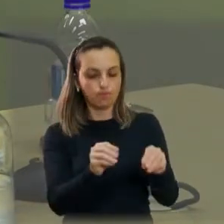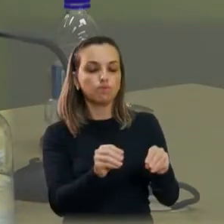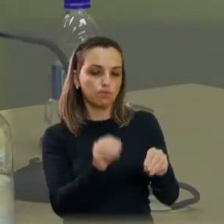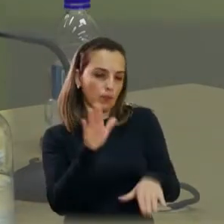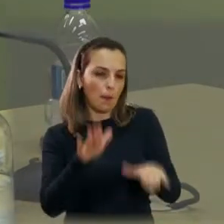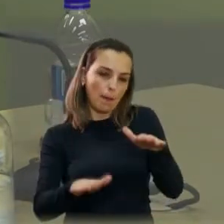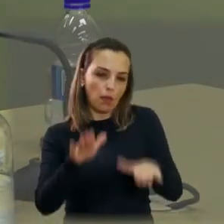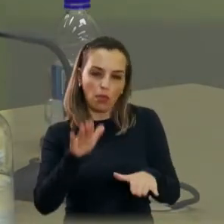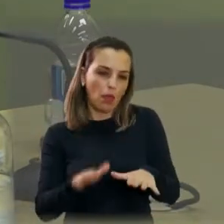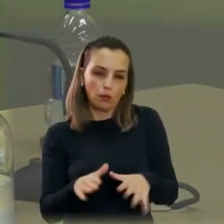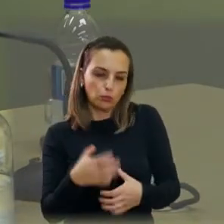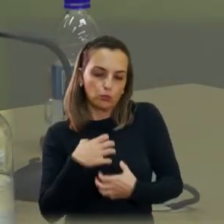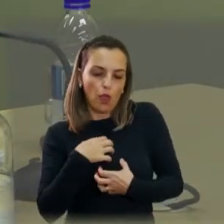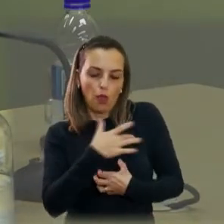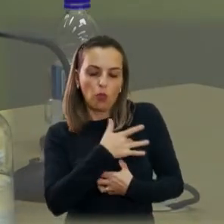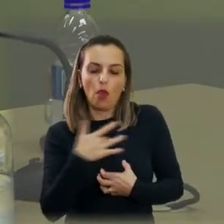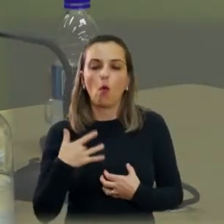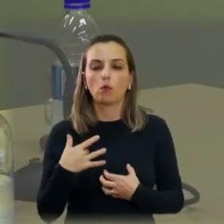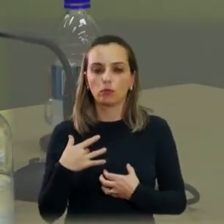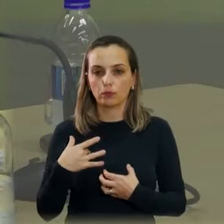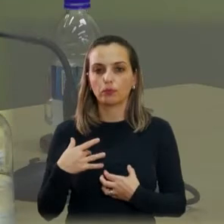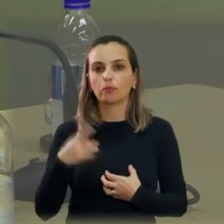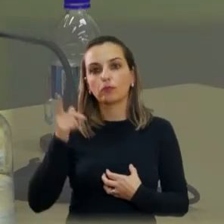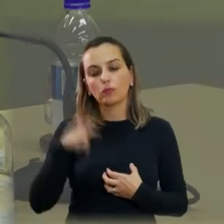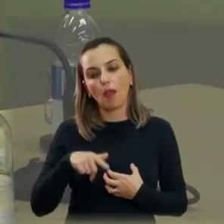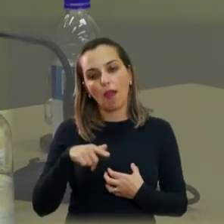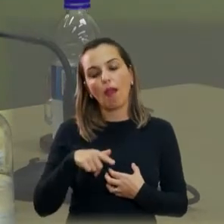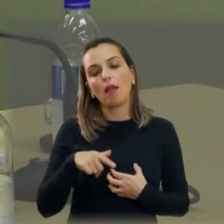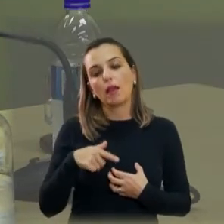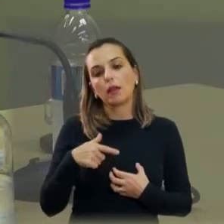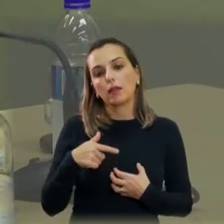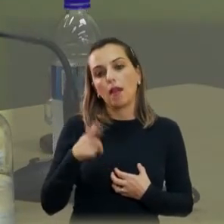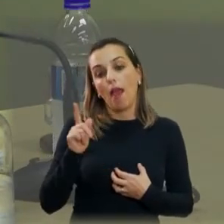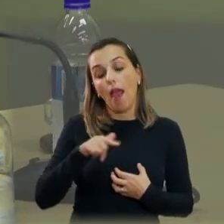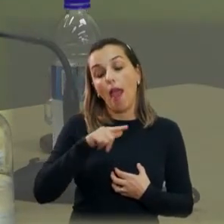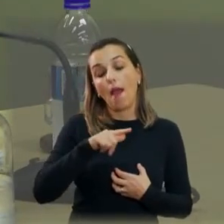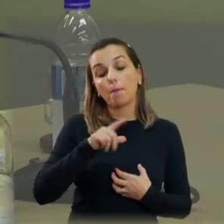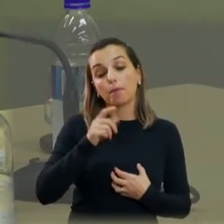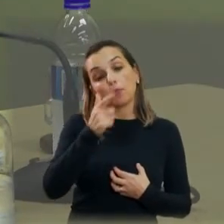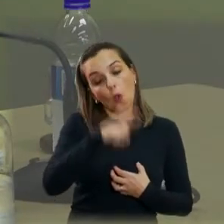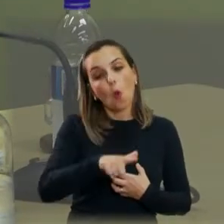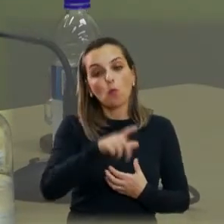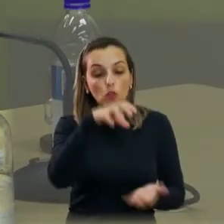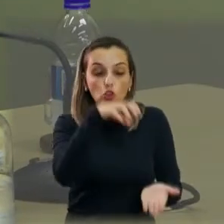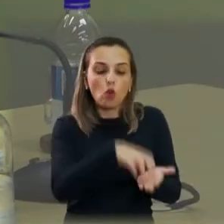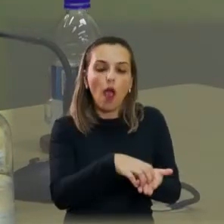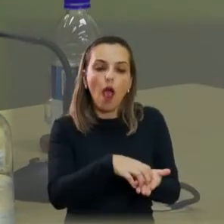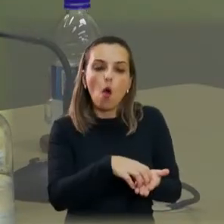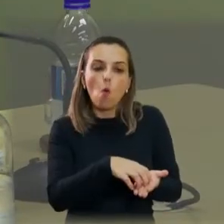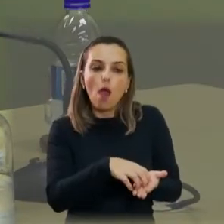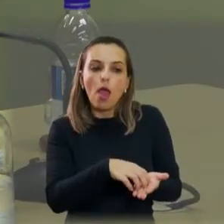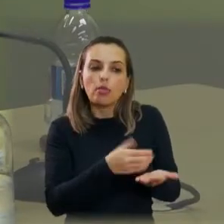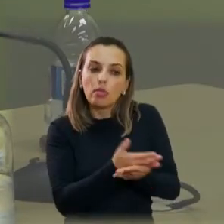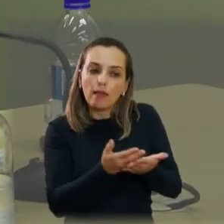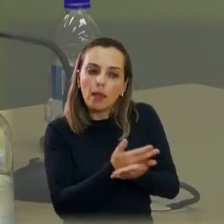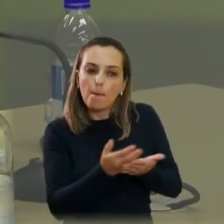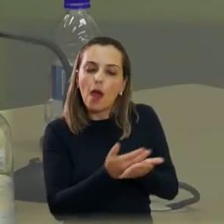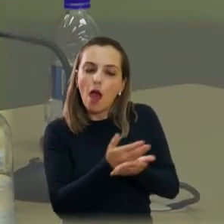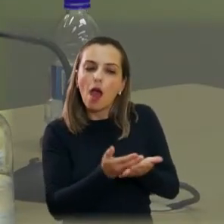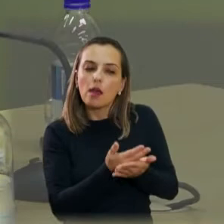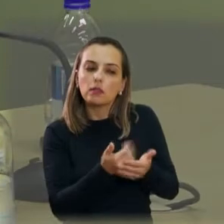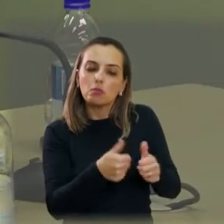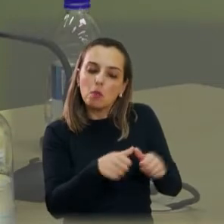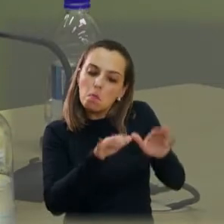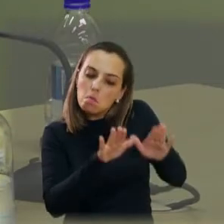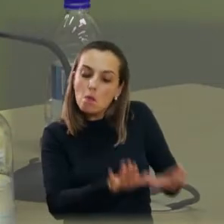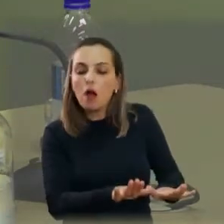dependendo do quadro dele. Então, o hospital, a unidade do Melhado, é mais uma unidade realmente de estabilizar o paciente, né?